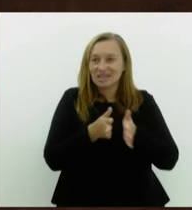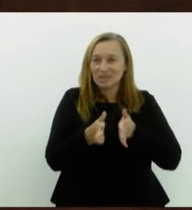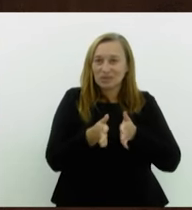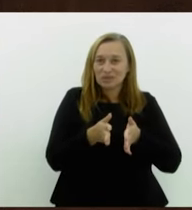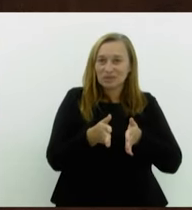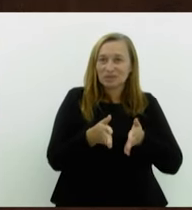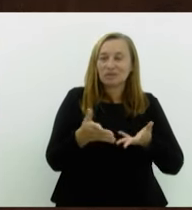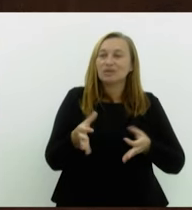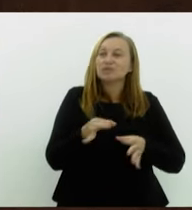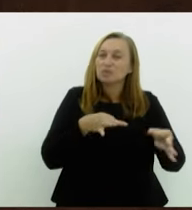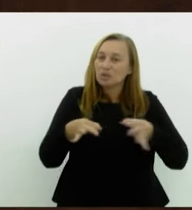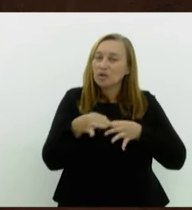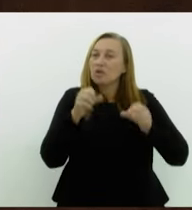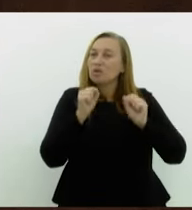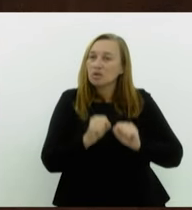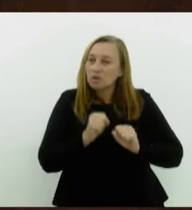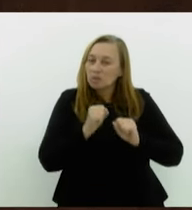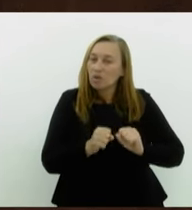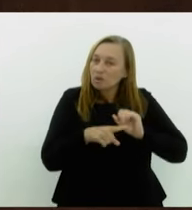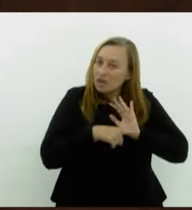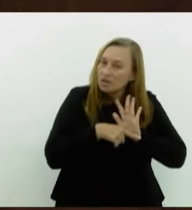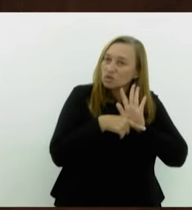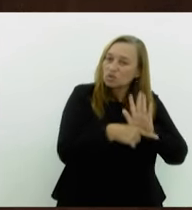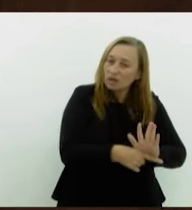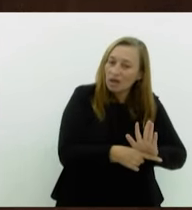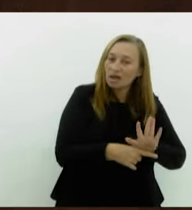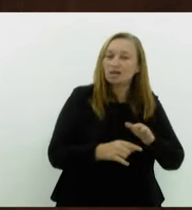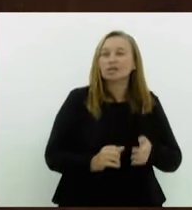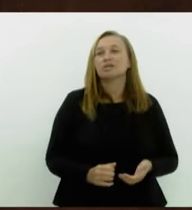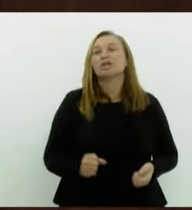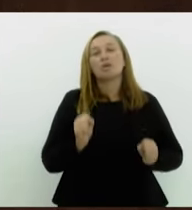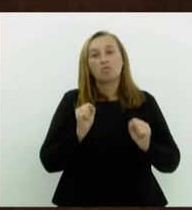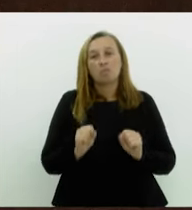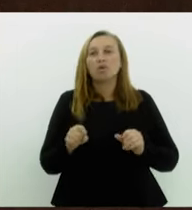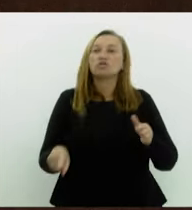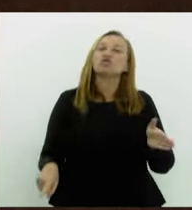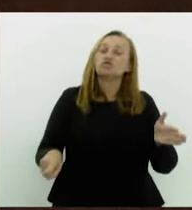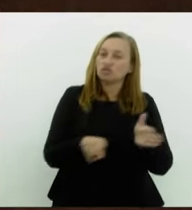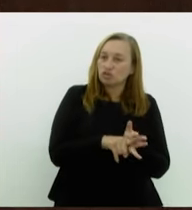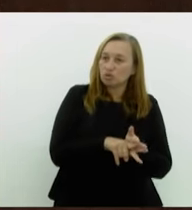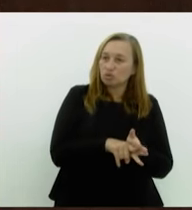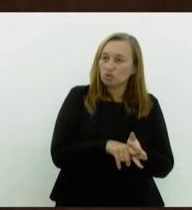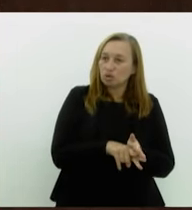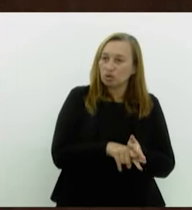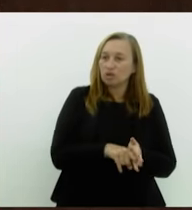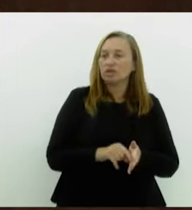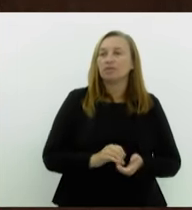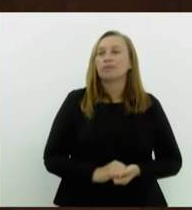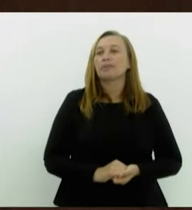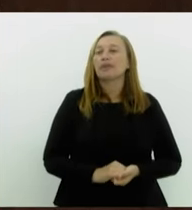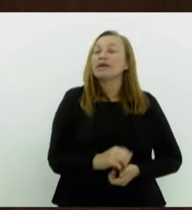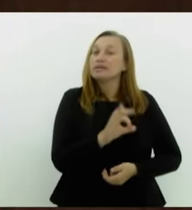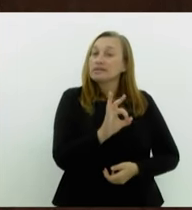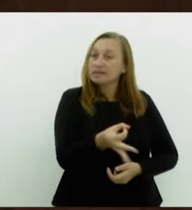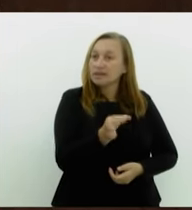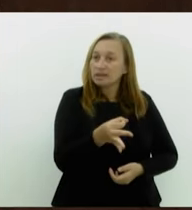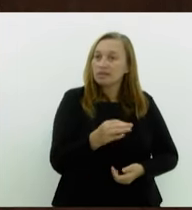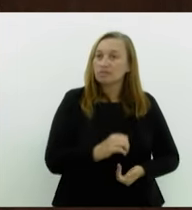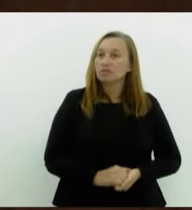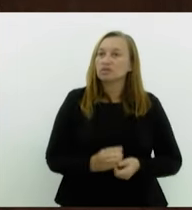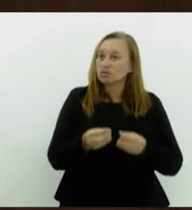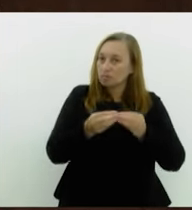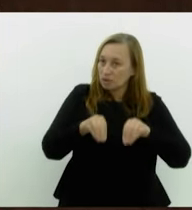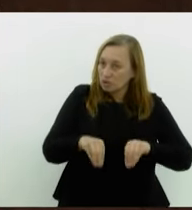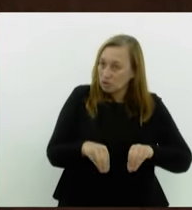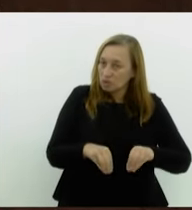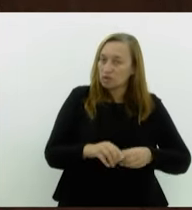programas, né, que podem socorrê-las e podem diminuir exatamente os danos que